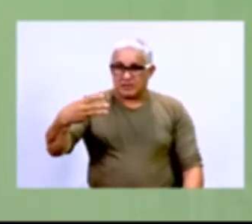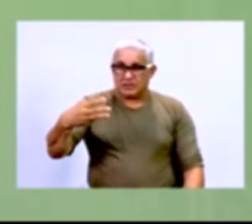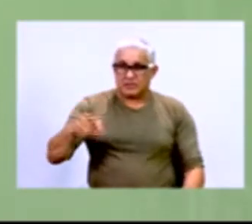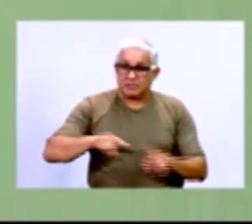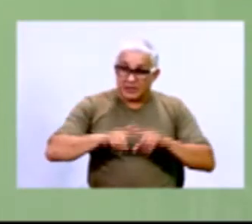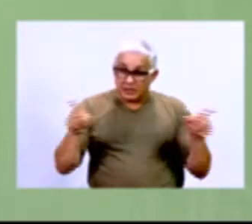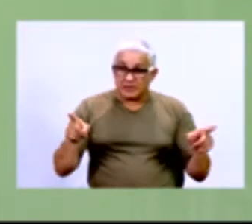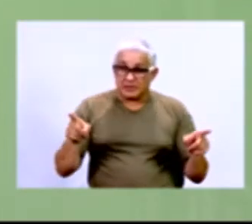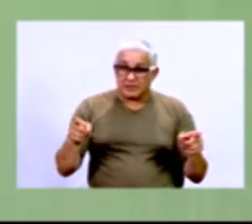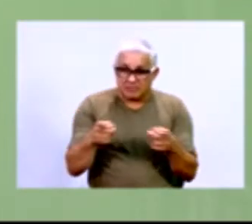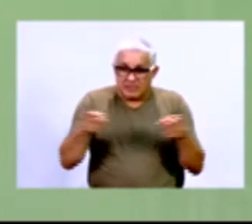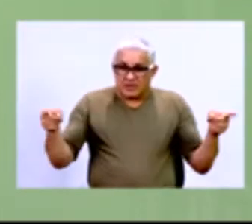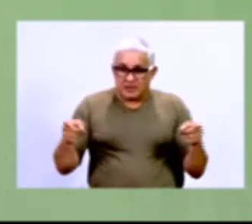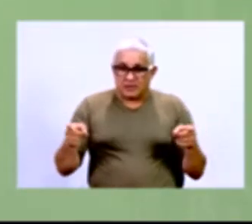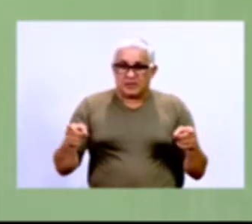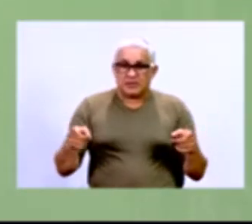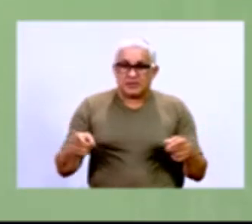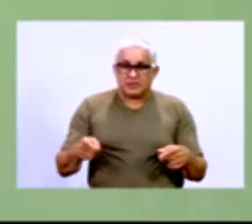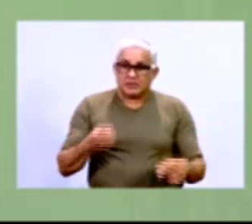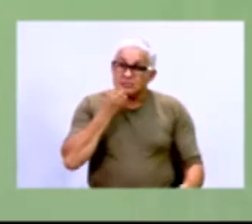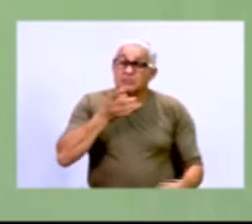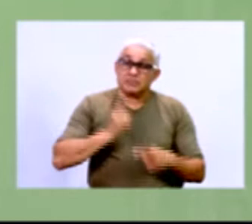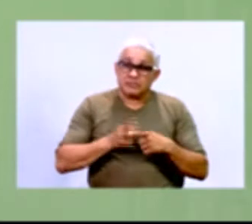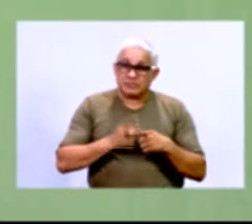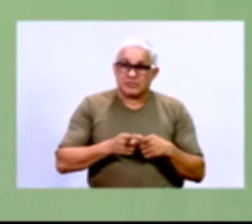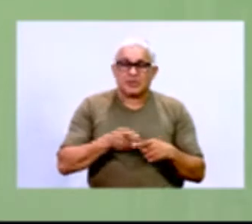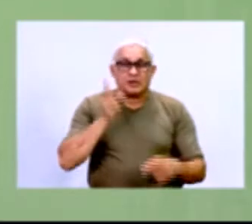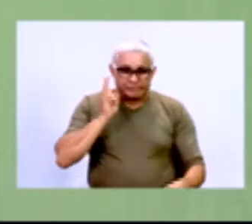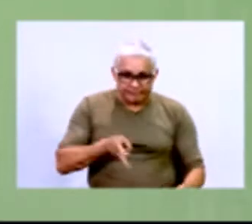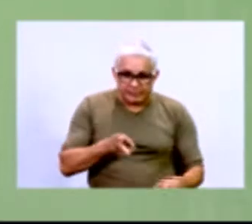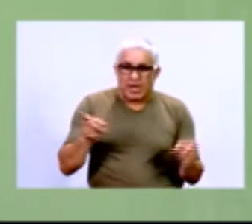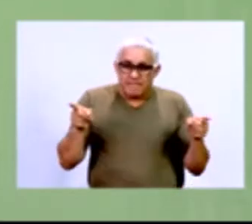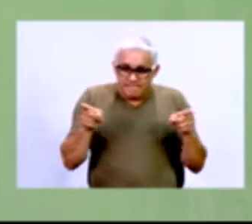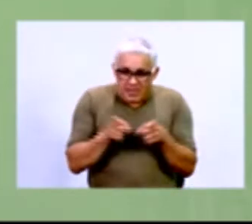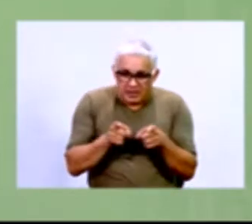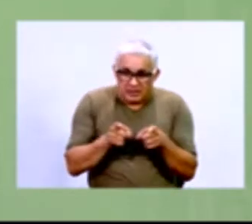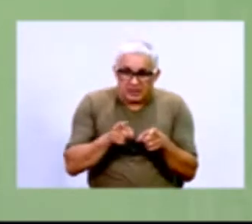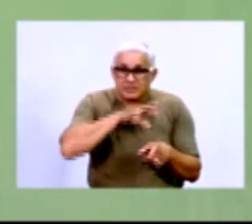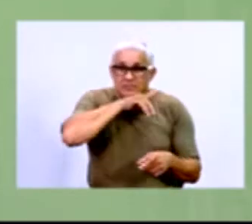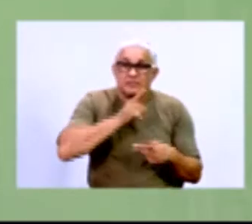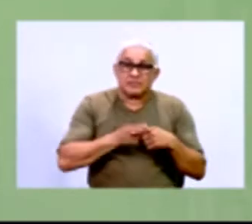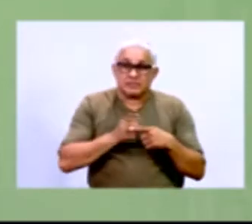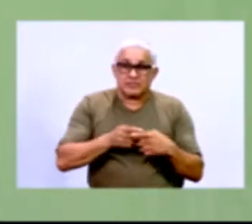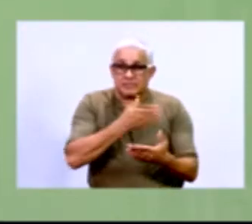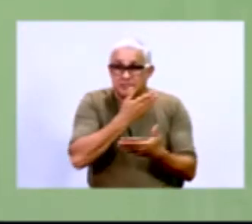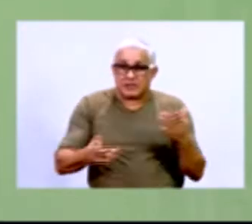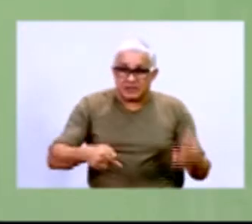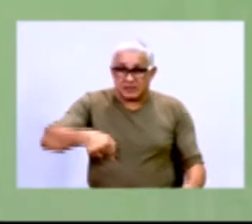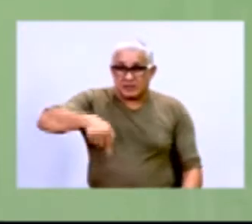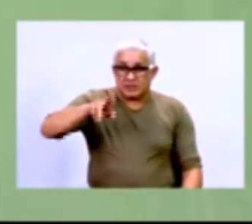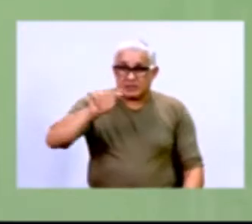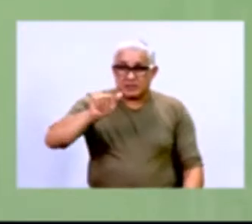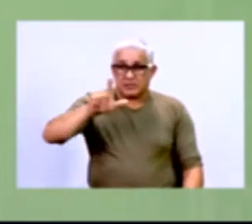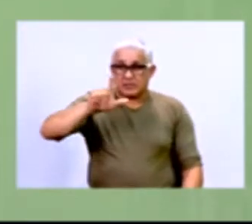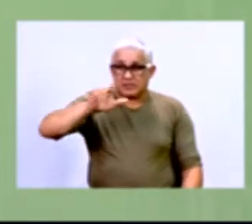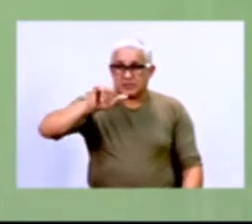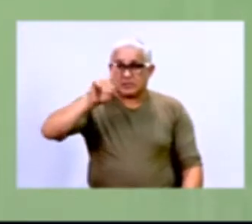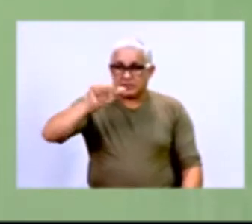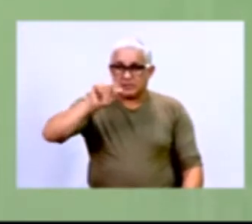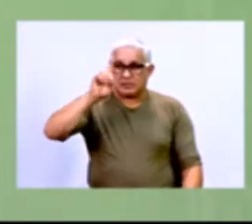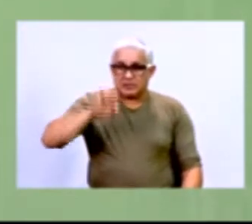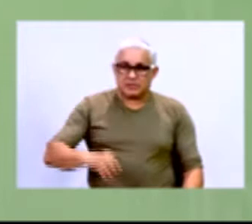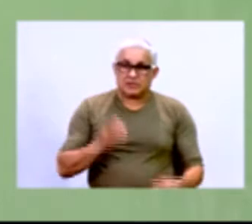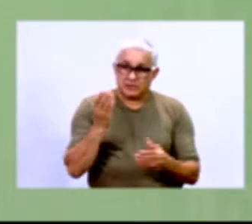é a vantagem? O tamanho do arquivo ainda é pequeno e a desvantagem, a perda de qualidade. Arquivos